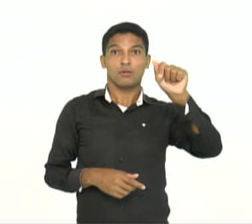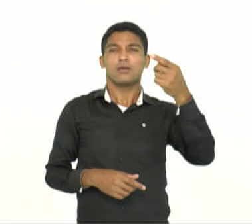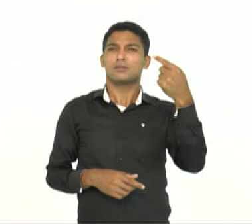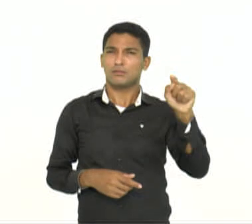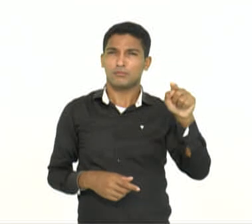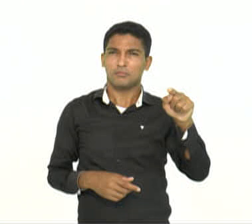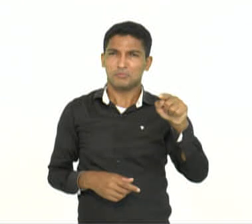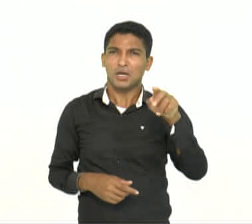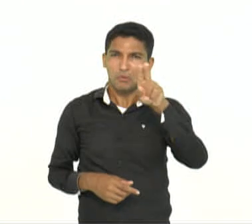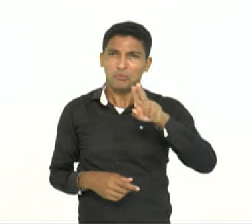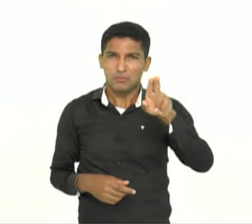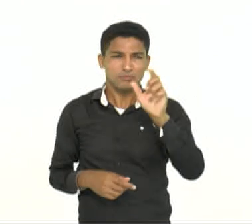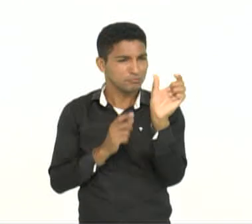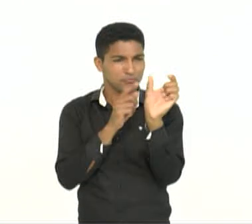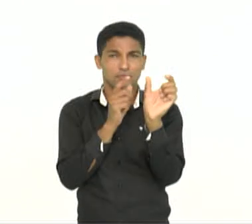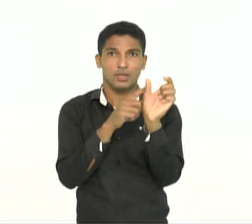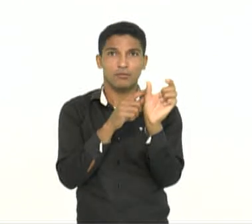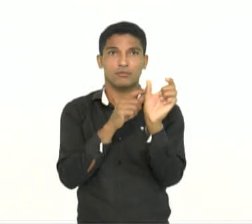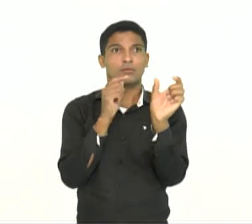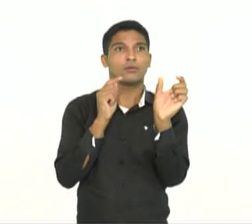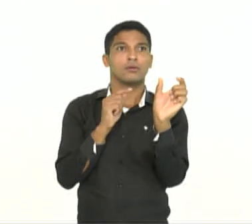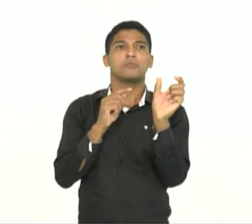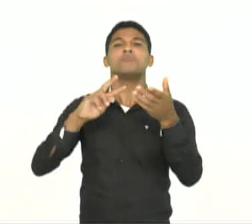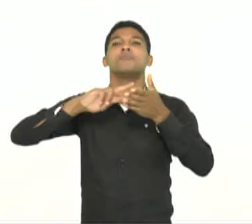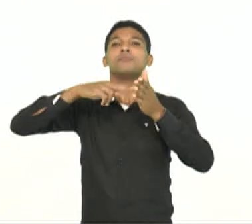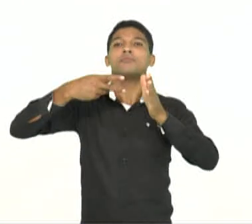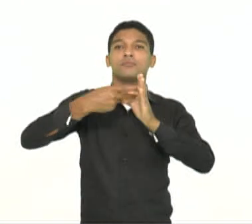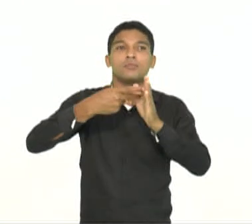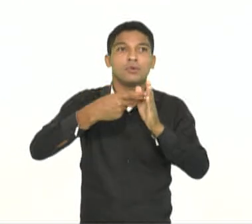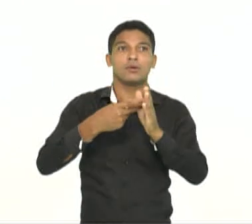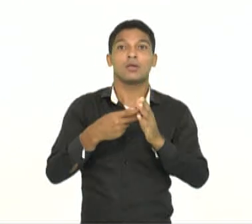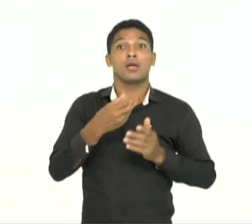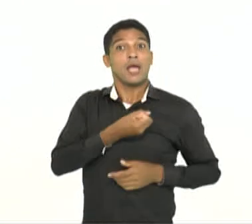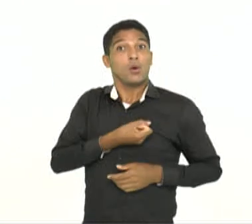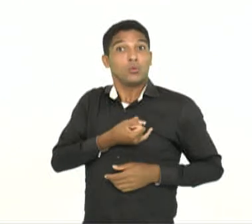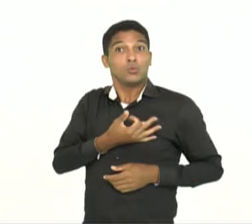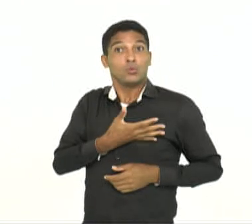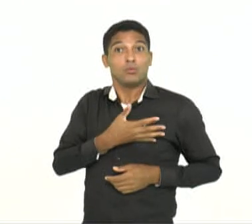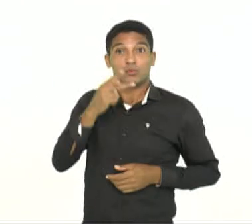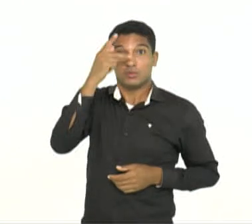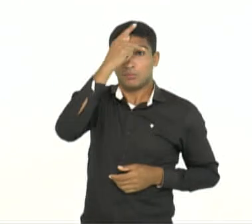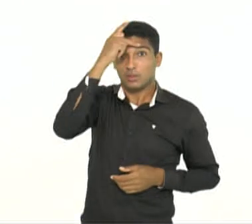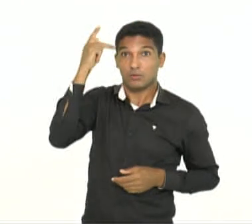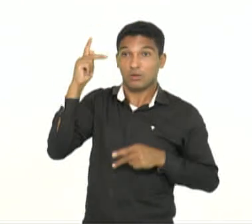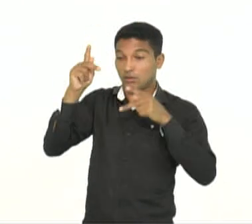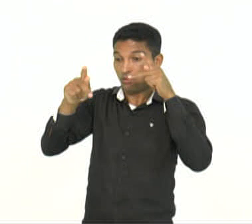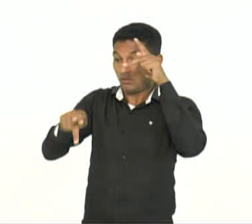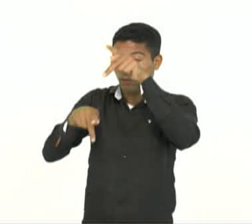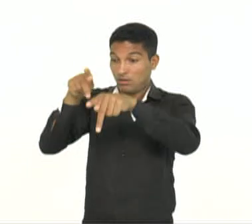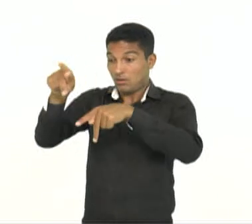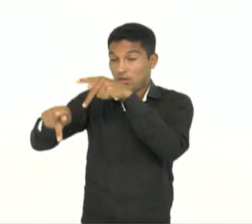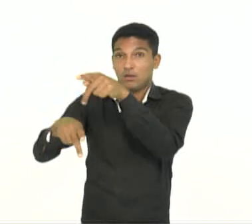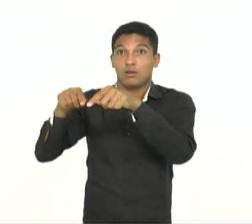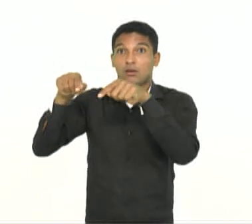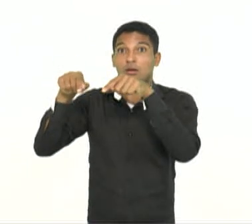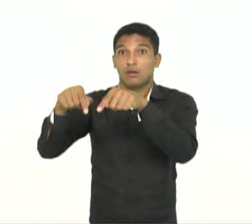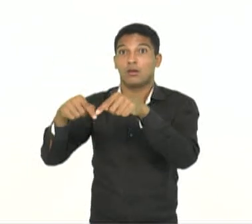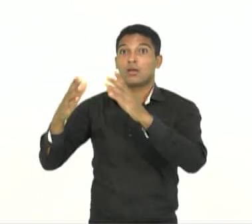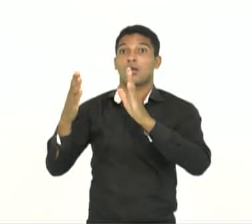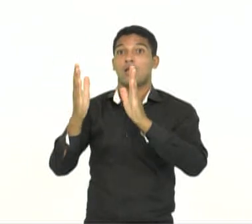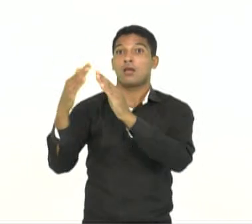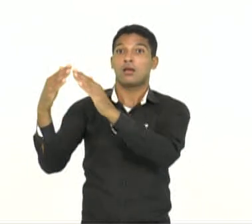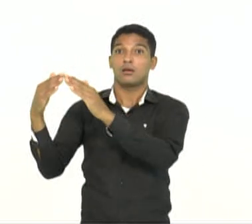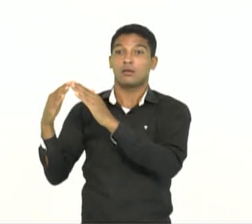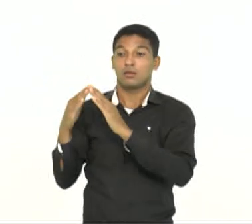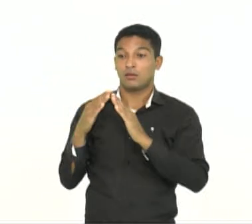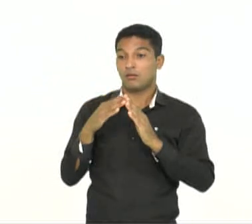esse termo em diferentes momentos. O que quer dizer? O número de pessoas que habitam um determinado espaço geográfico ou um